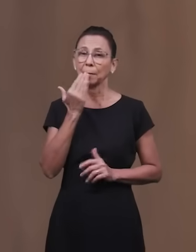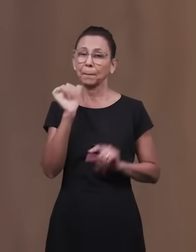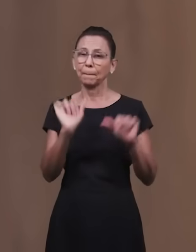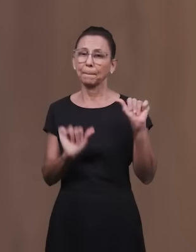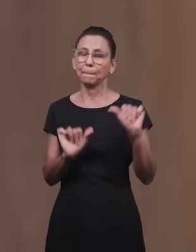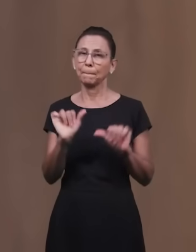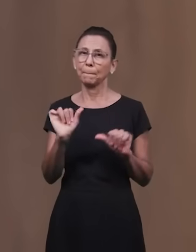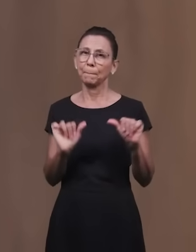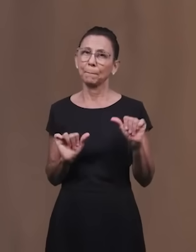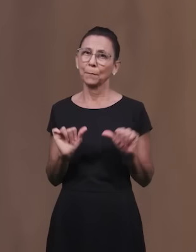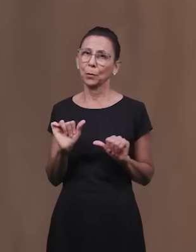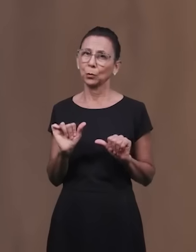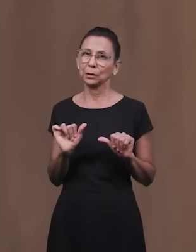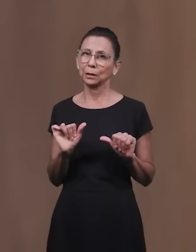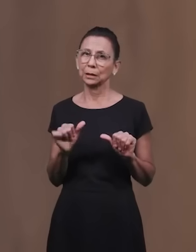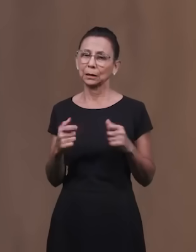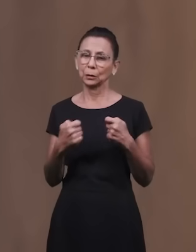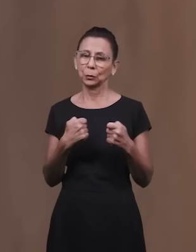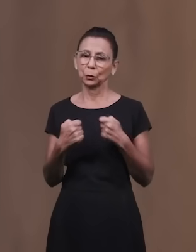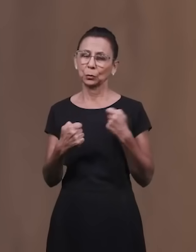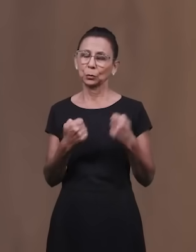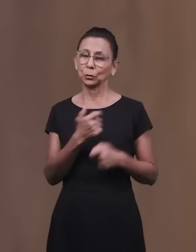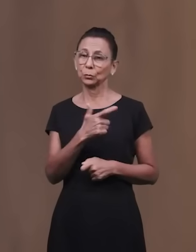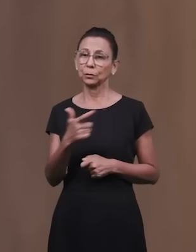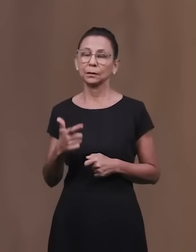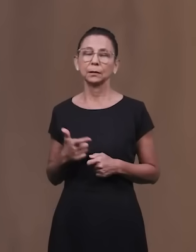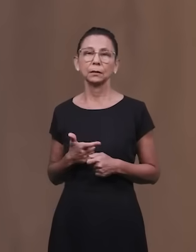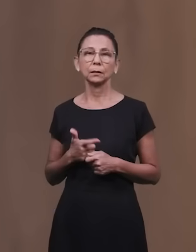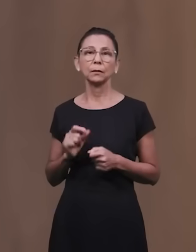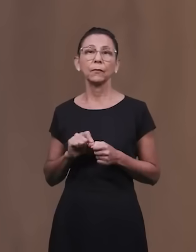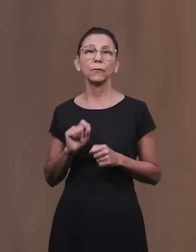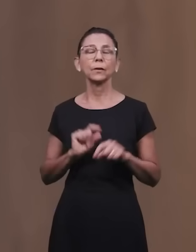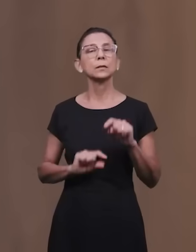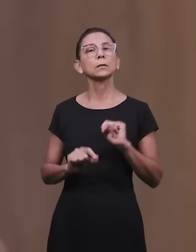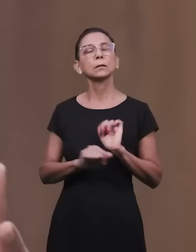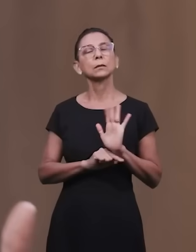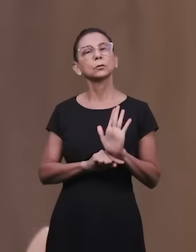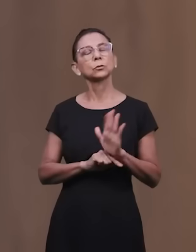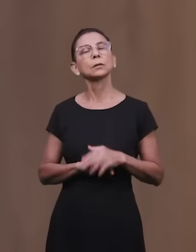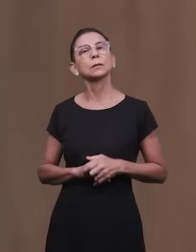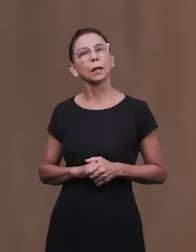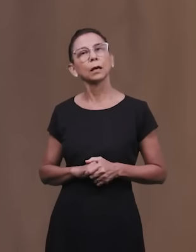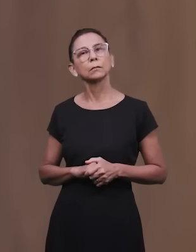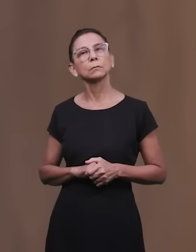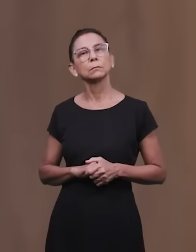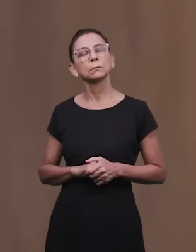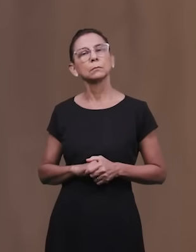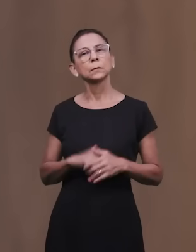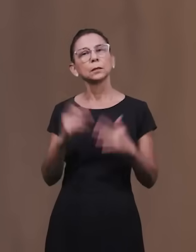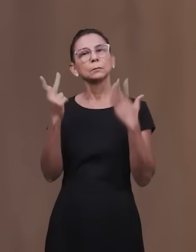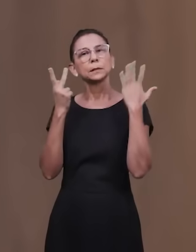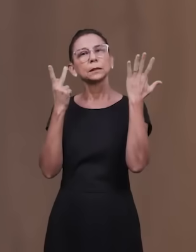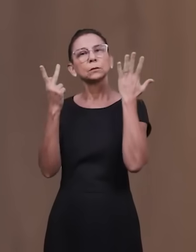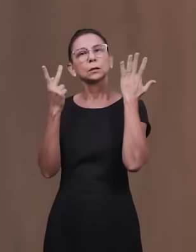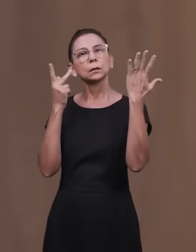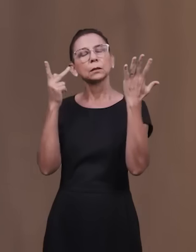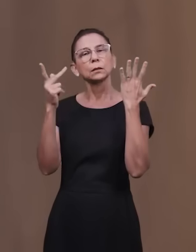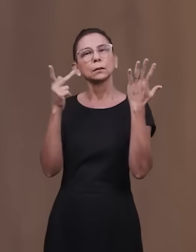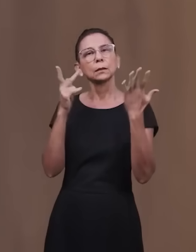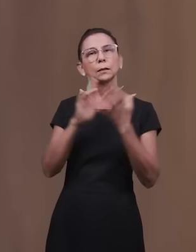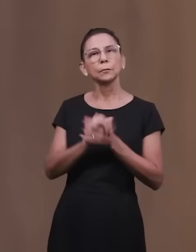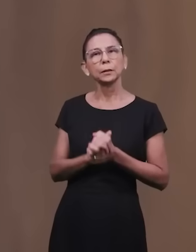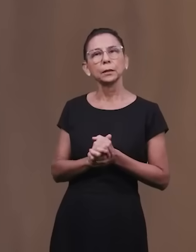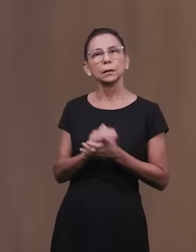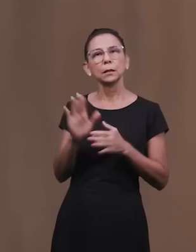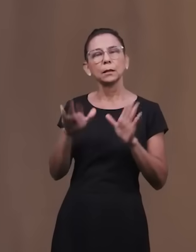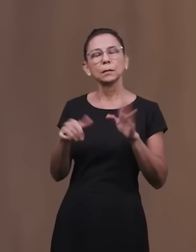sua alimentação e ela não tem controle sobre isso daí. Então, o que a gente pode fazer para ajudar? Psicoterapia